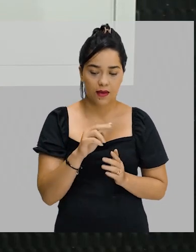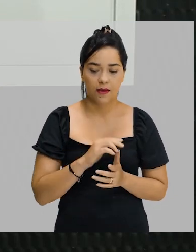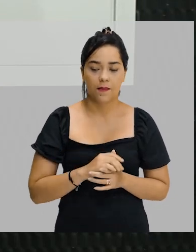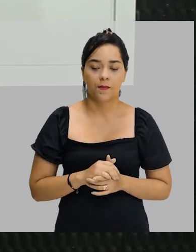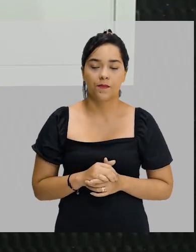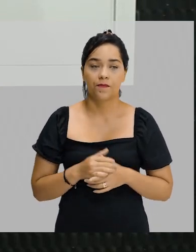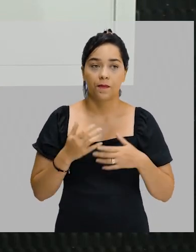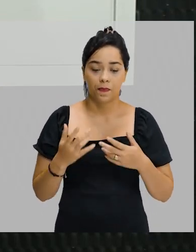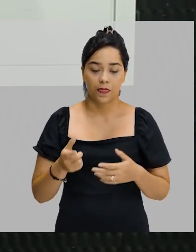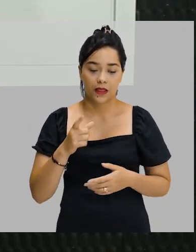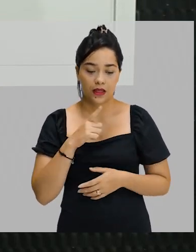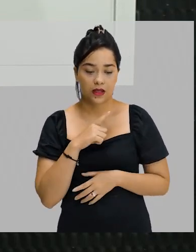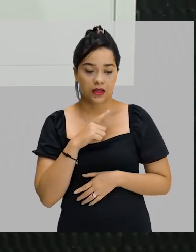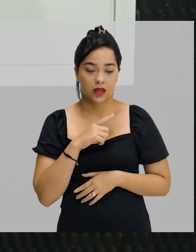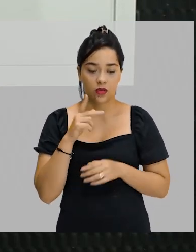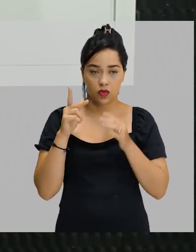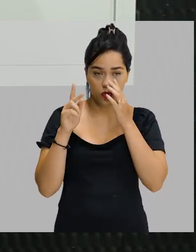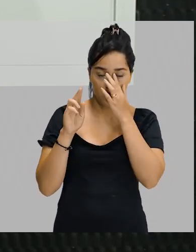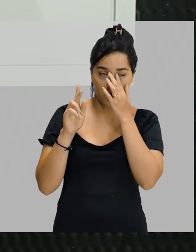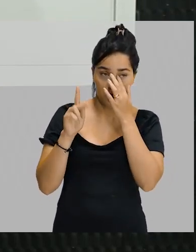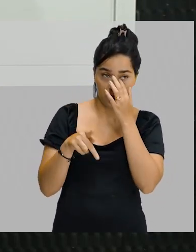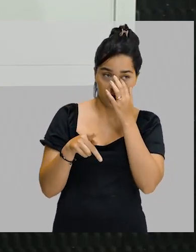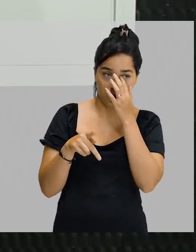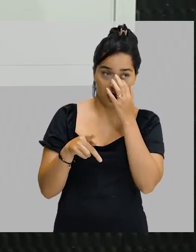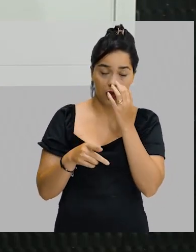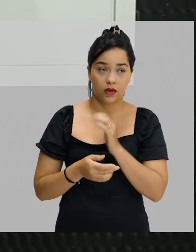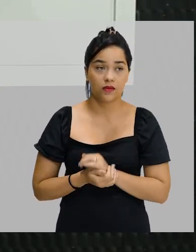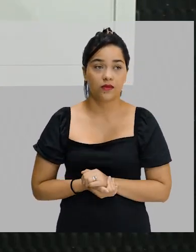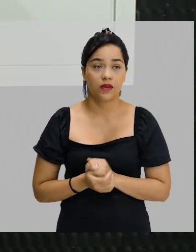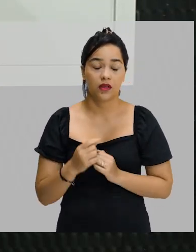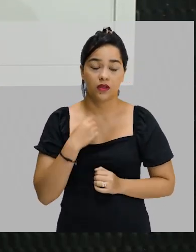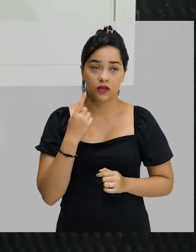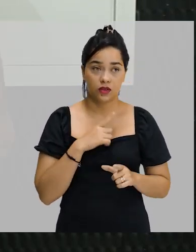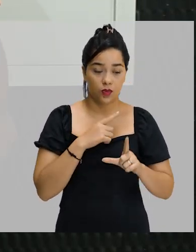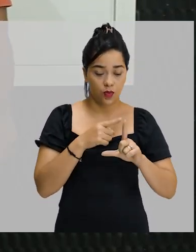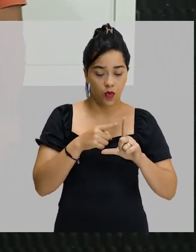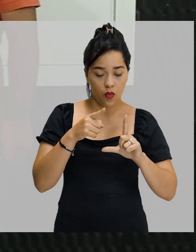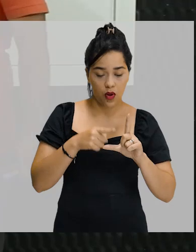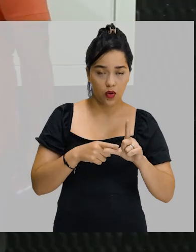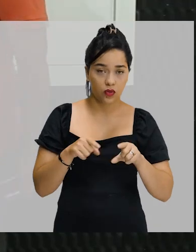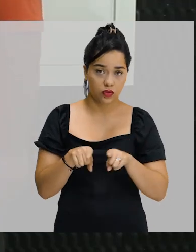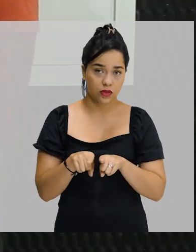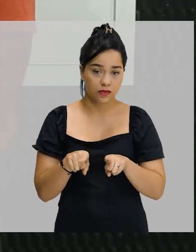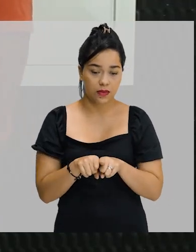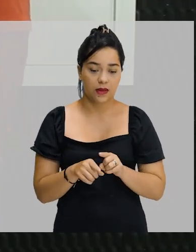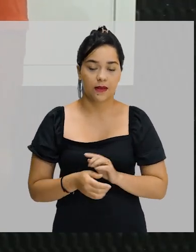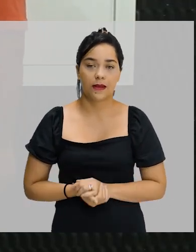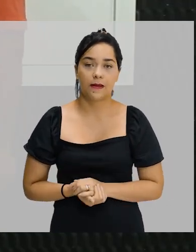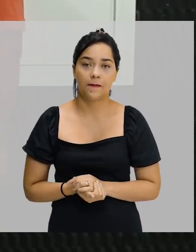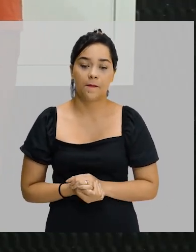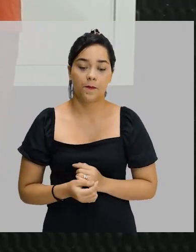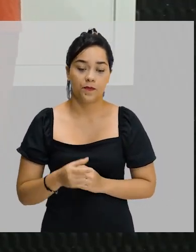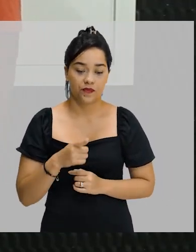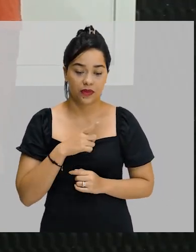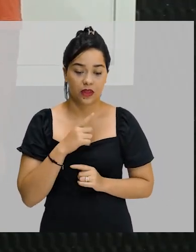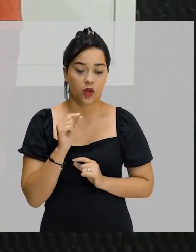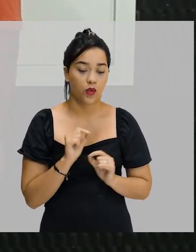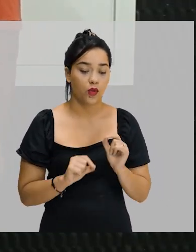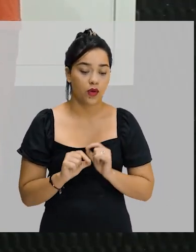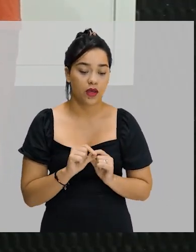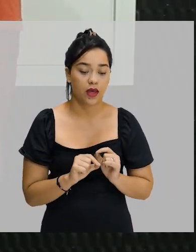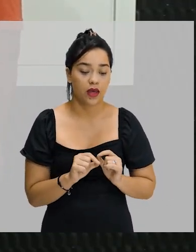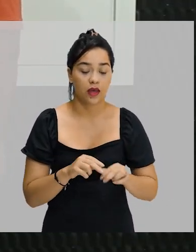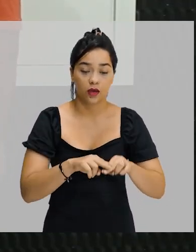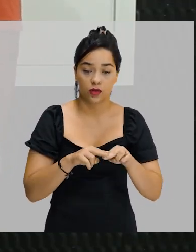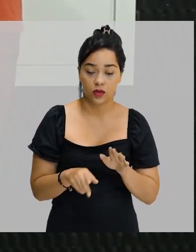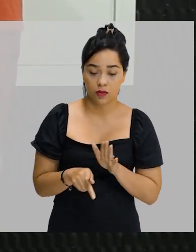ok? Partícula no ponto B, no ponto P, desculpa, e nós temos um ângulo central aqui, certo? Esse ângulo central vai ser